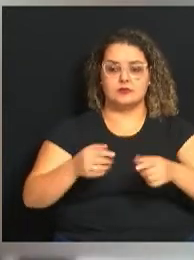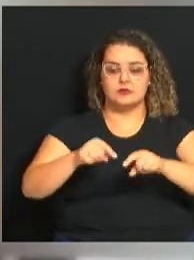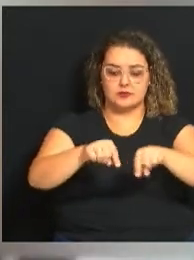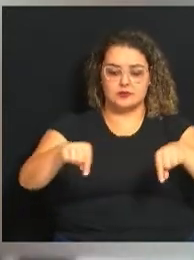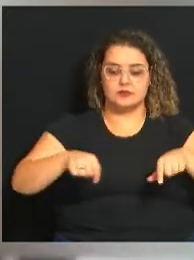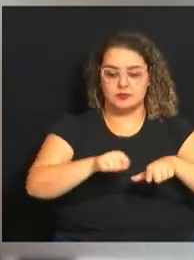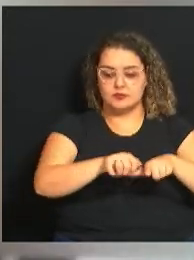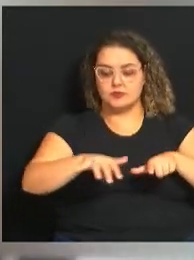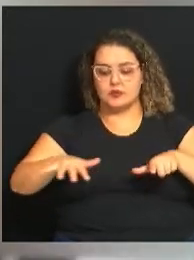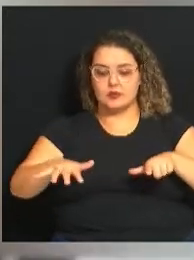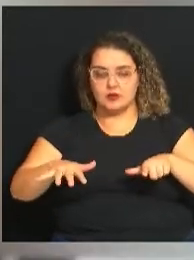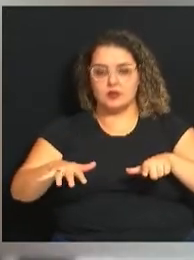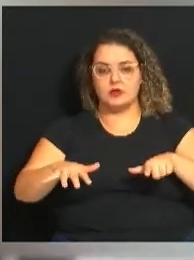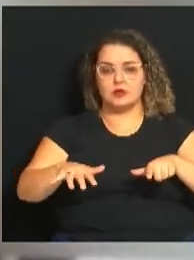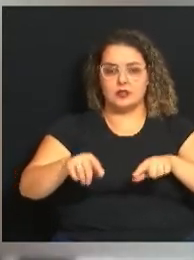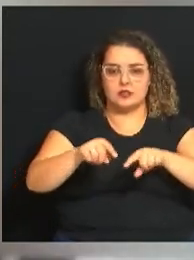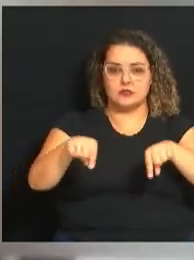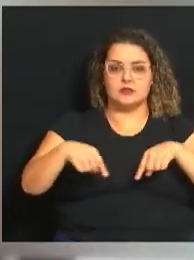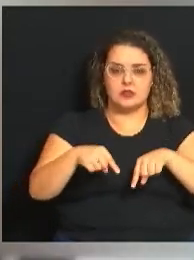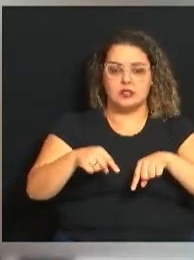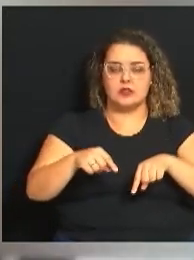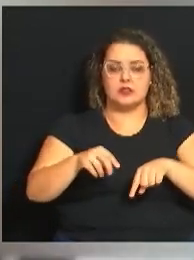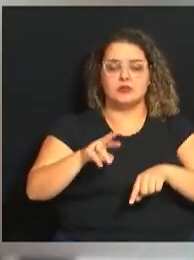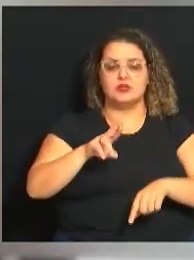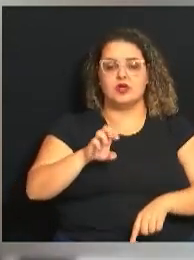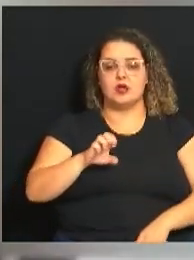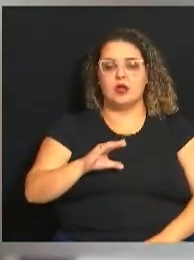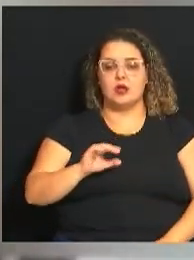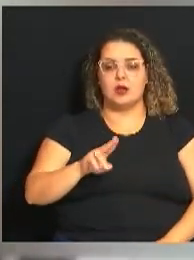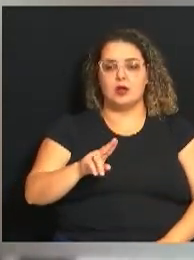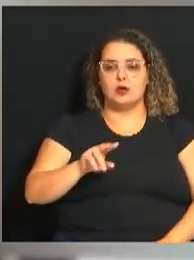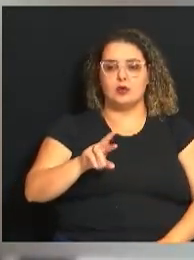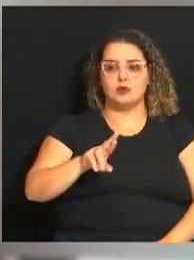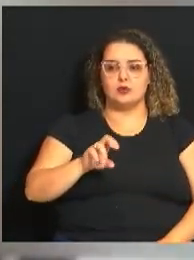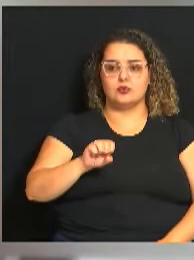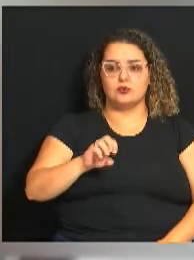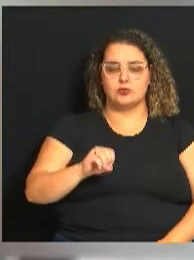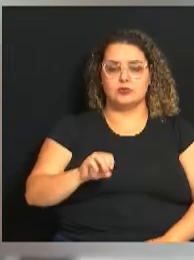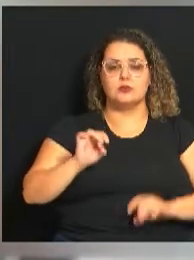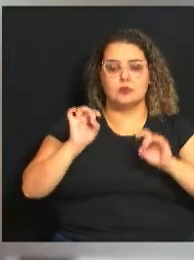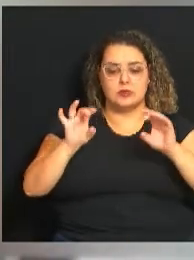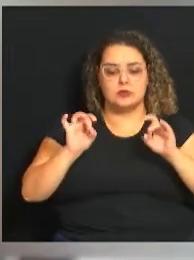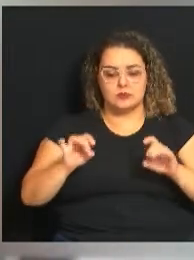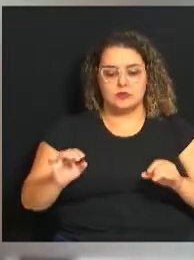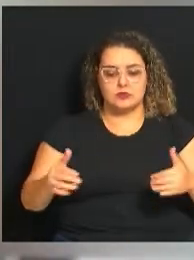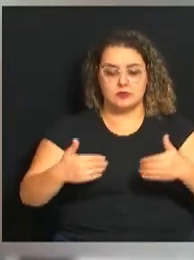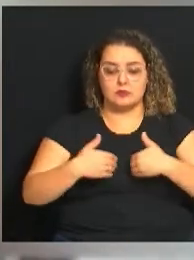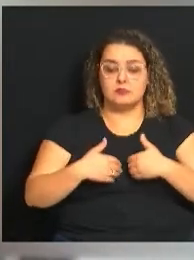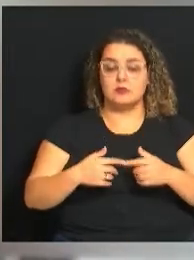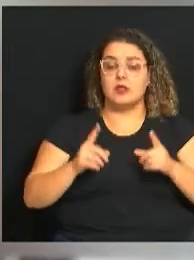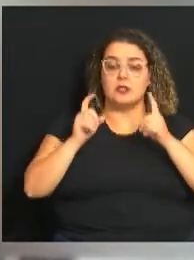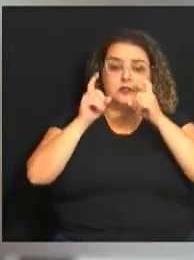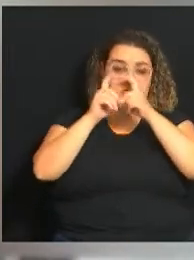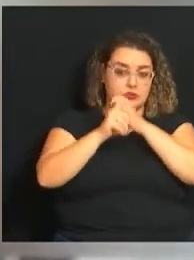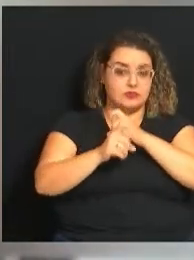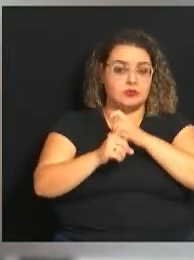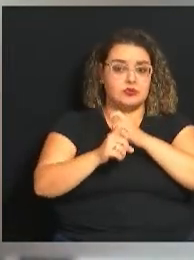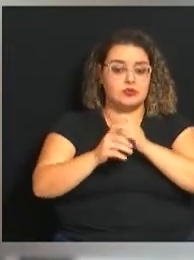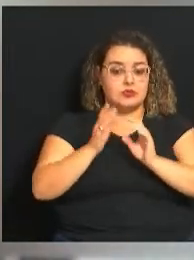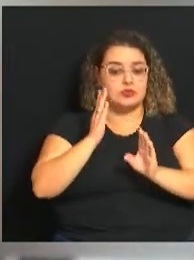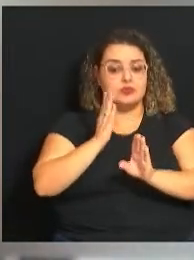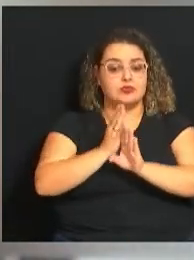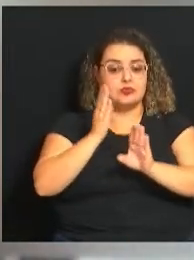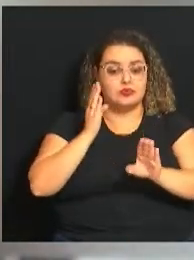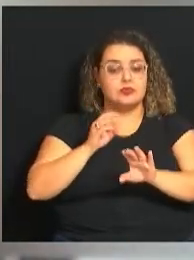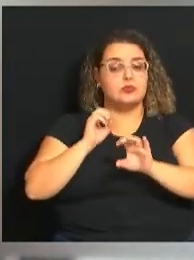Nós temos sala de recursos, uma específica para autismo, mas é muito difícil de encontrar